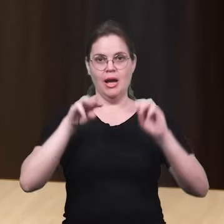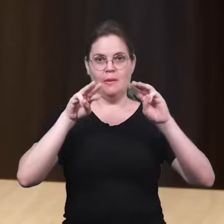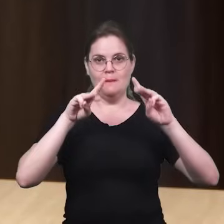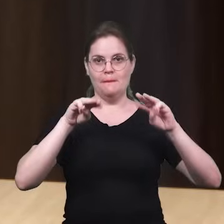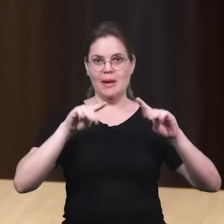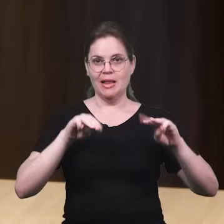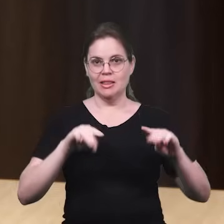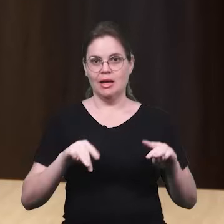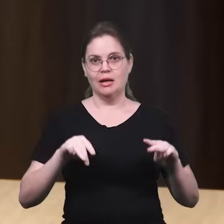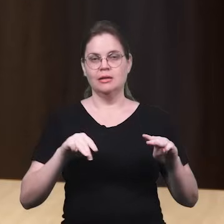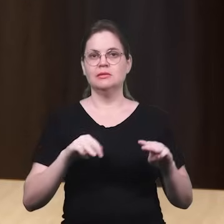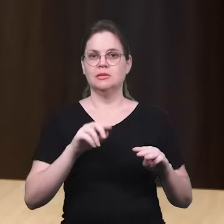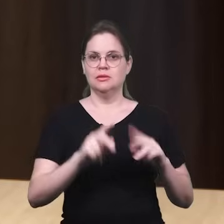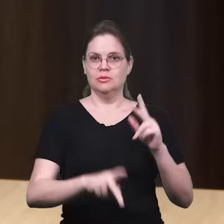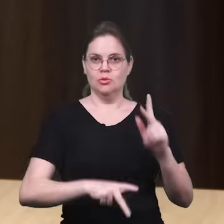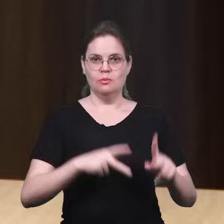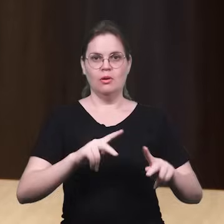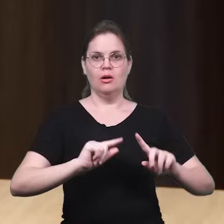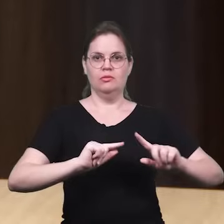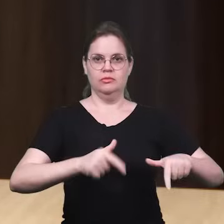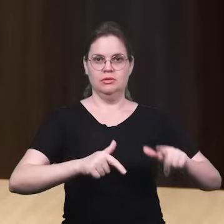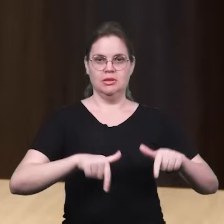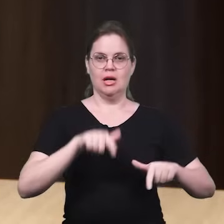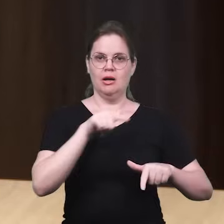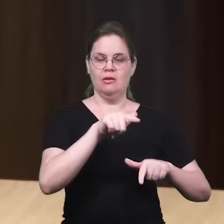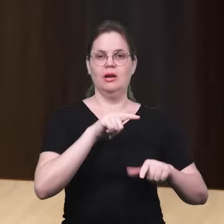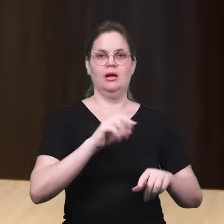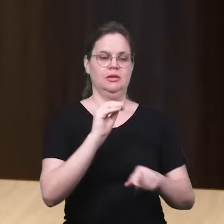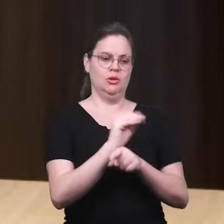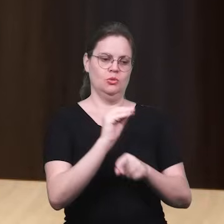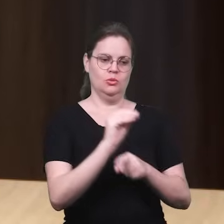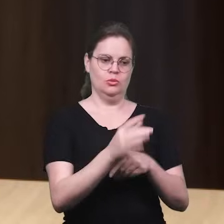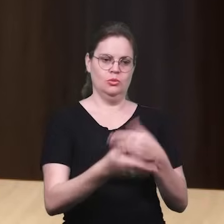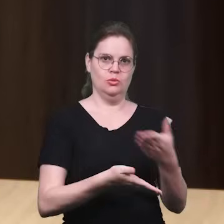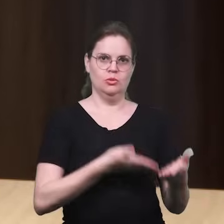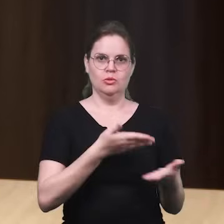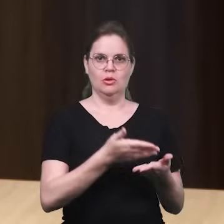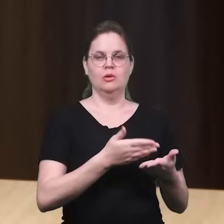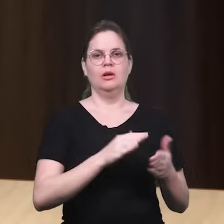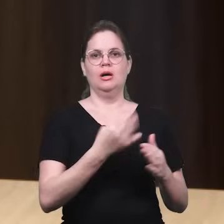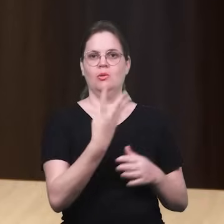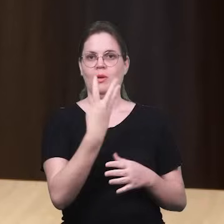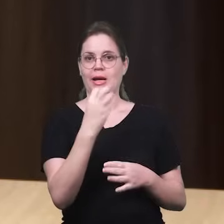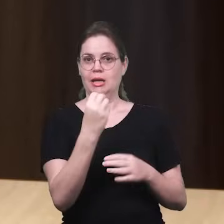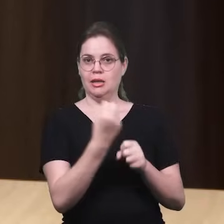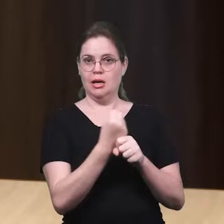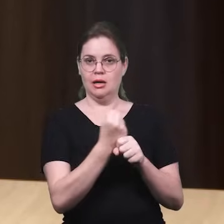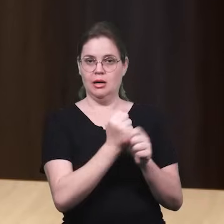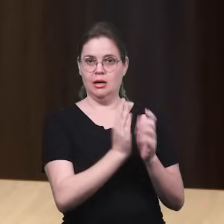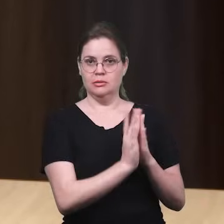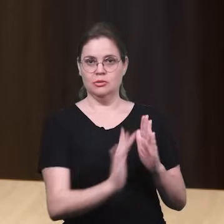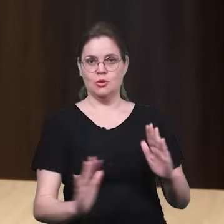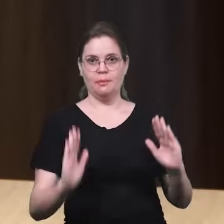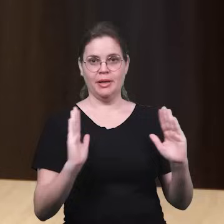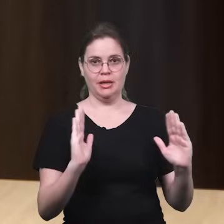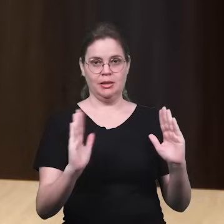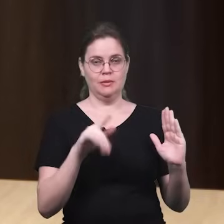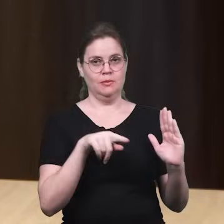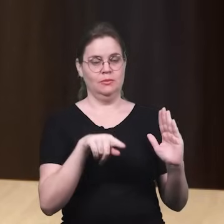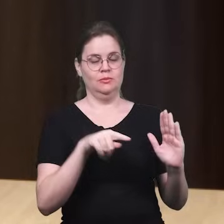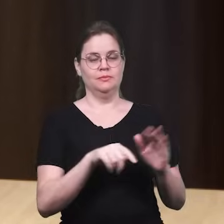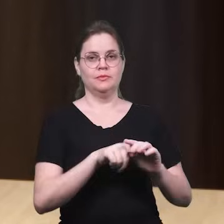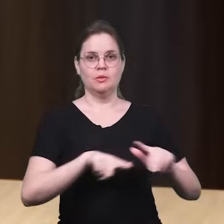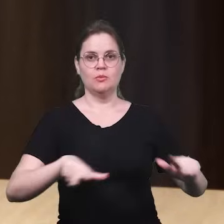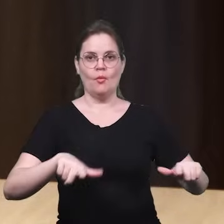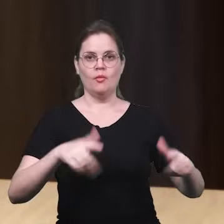que sustentou o povo durante 40 anos no deserto. E esses 40 anos do deserto que o